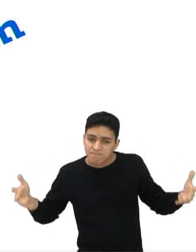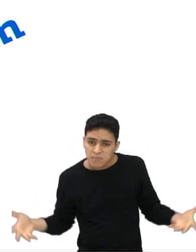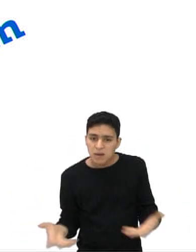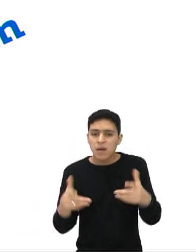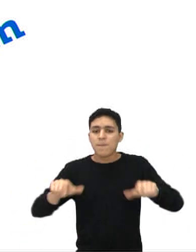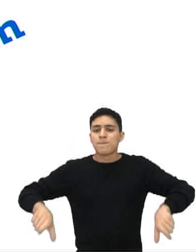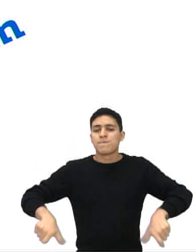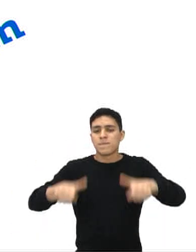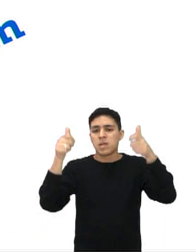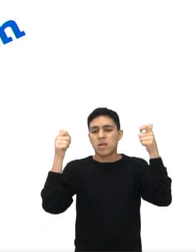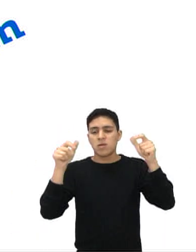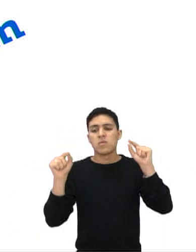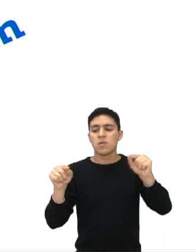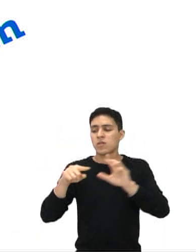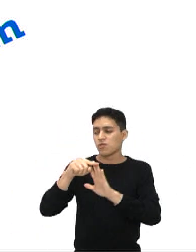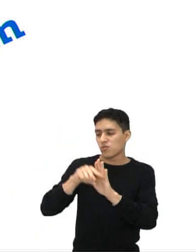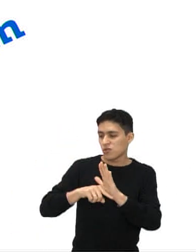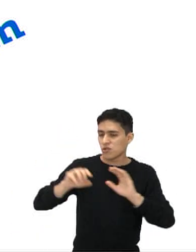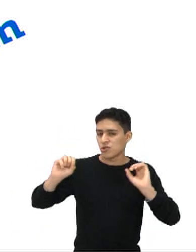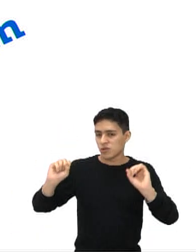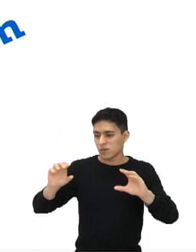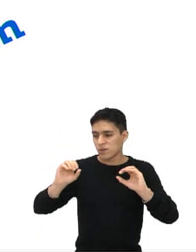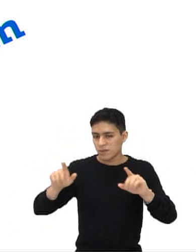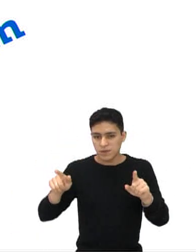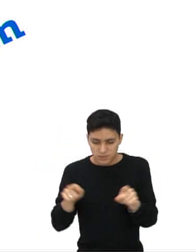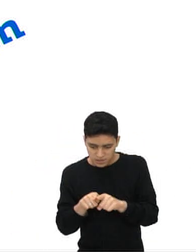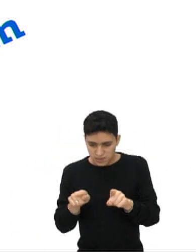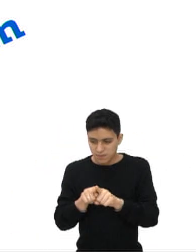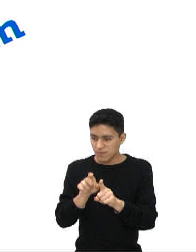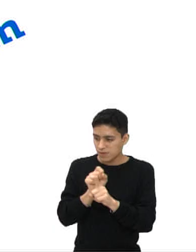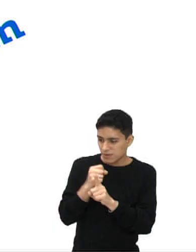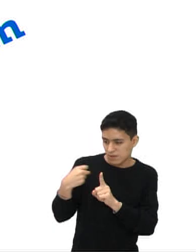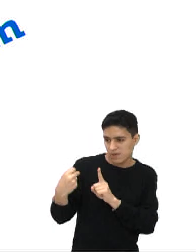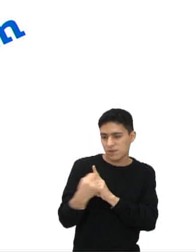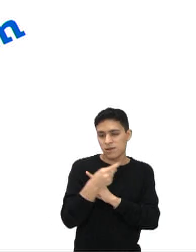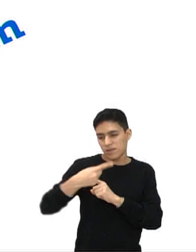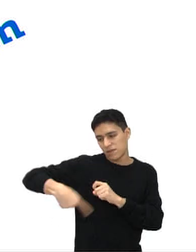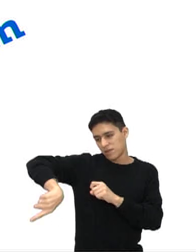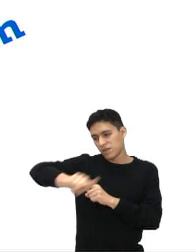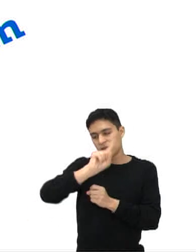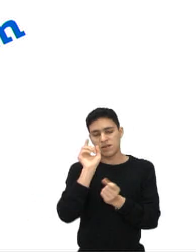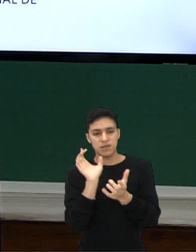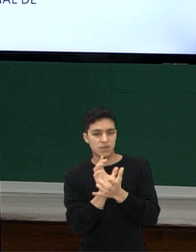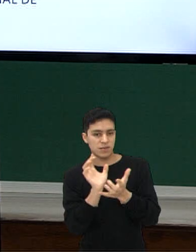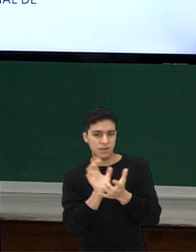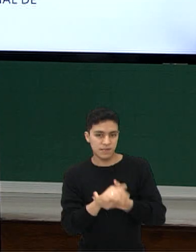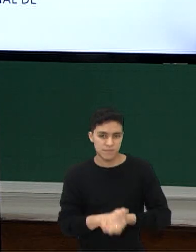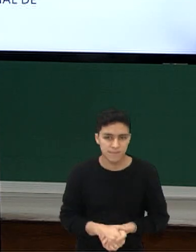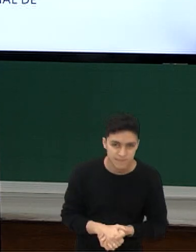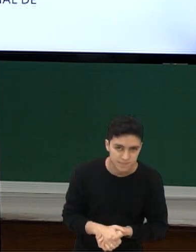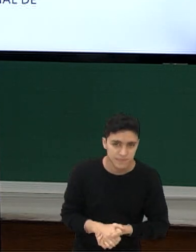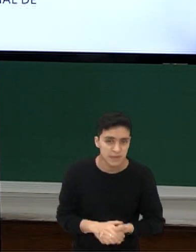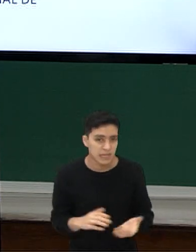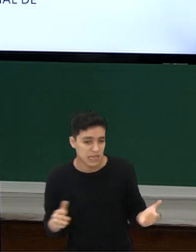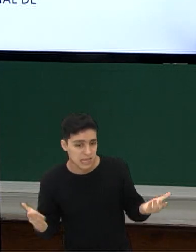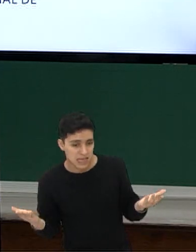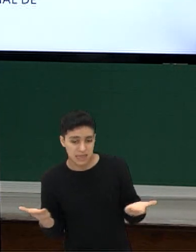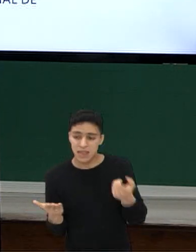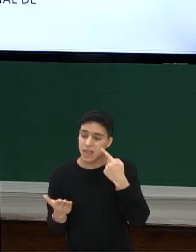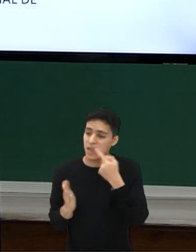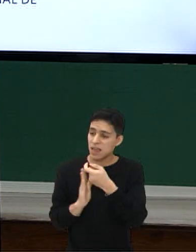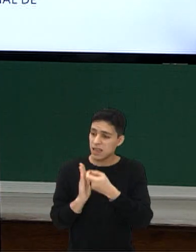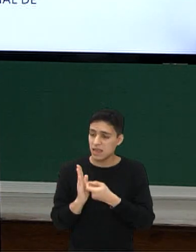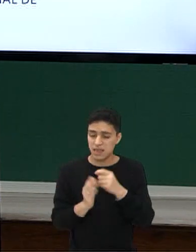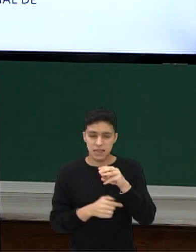uma melhora das condições educacionais e sociais desse grupo. Então, essa aqui foi a redação